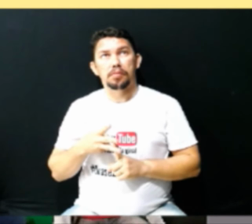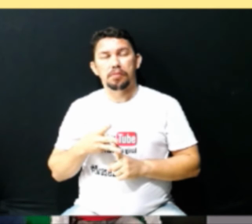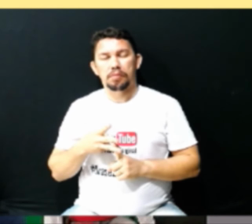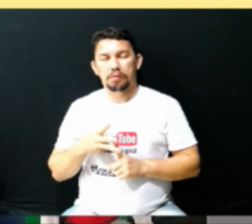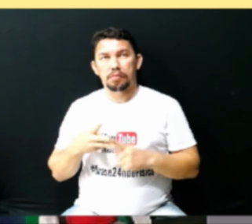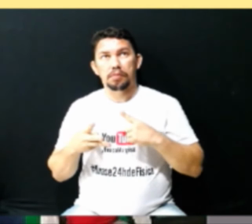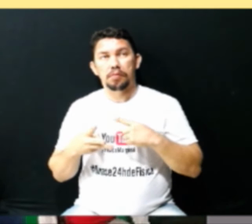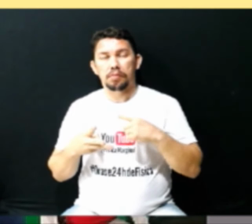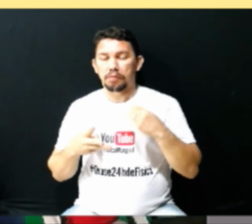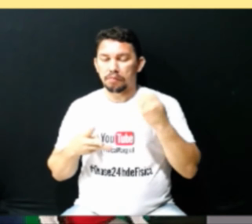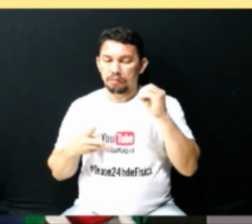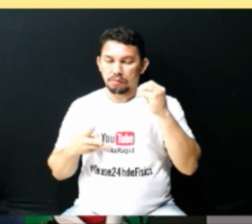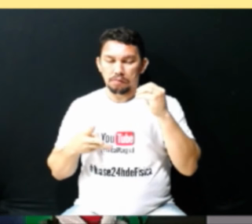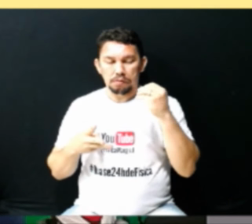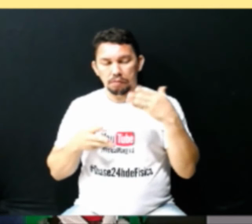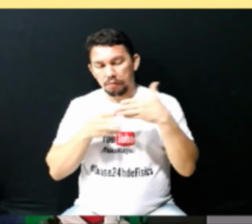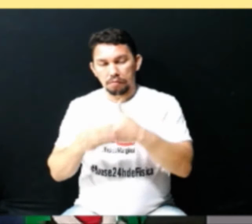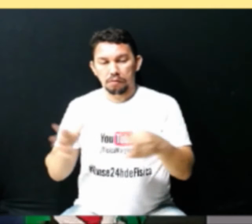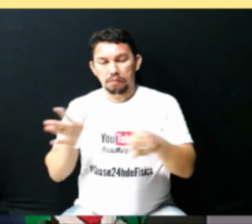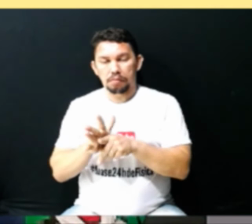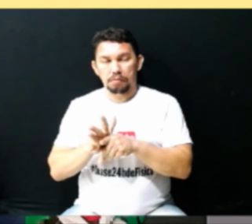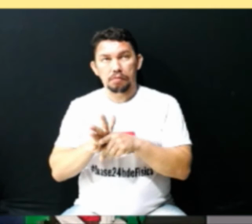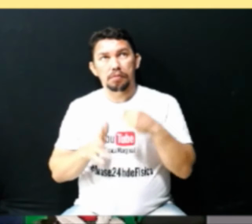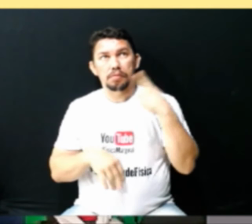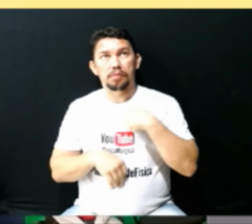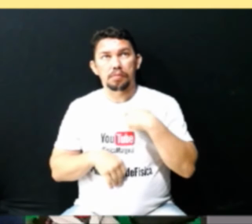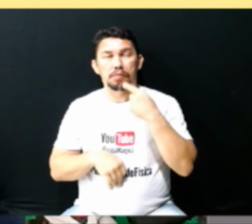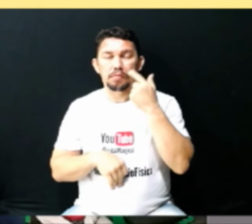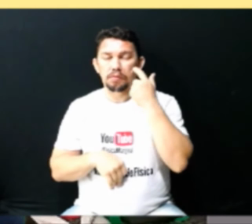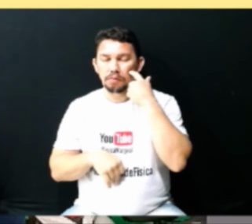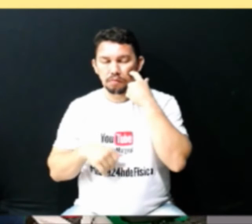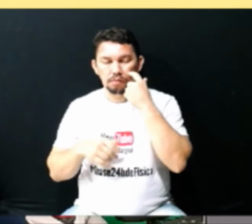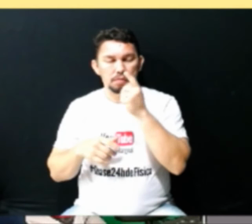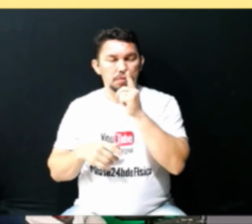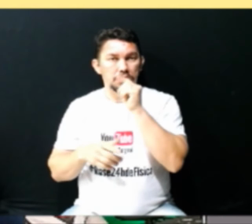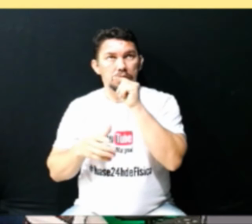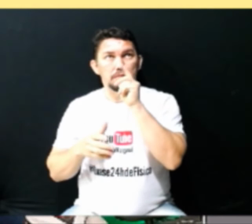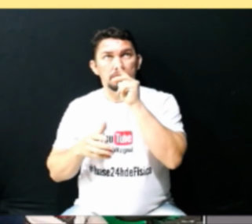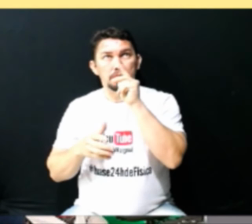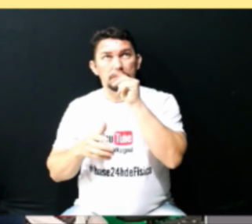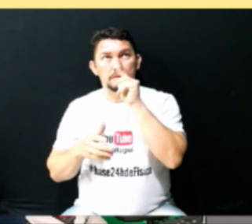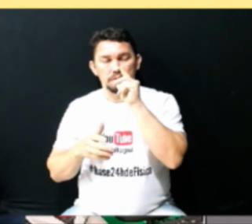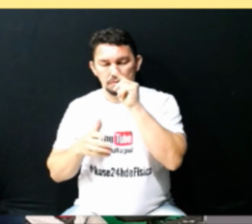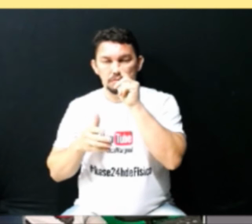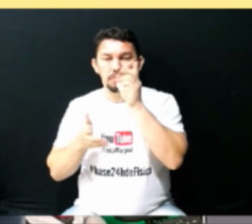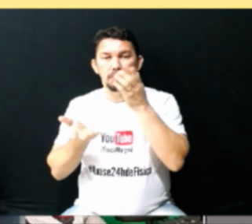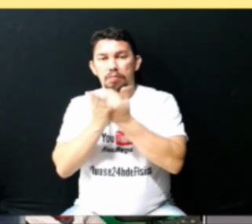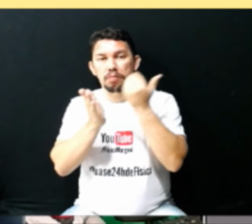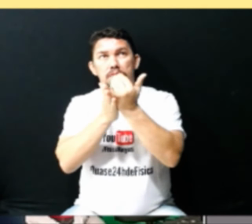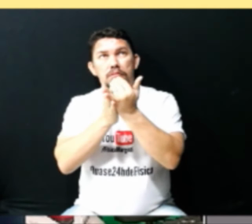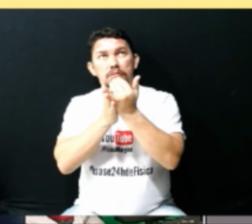então aumentar o fluxo de água aqui. Observe que nesse caso daqui, eu tenho